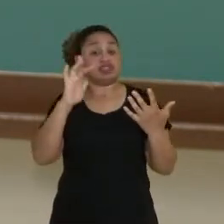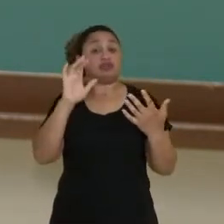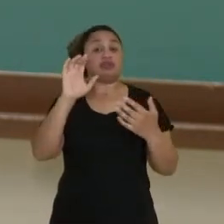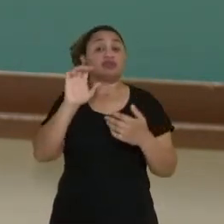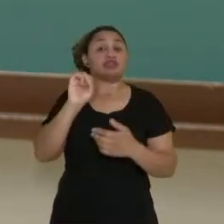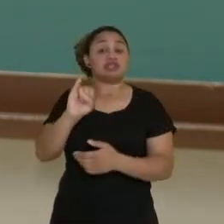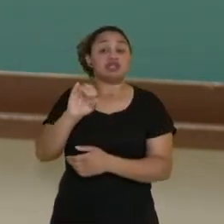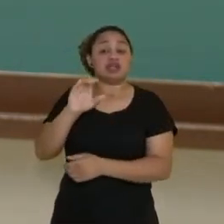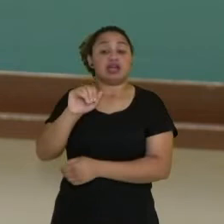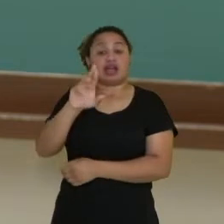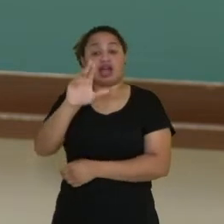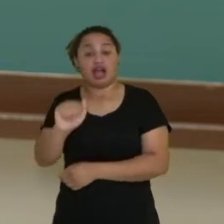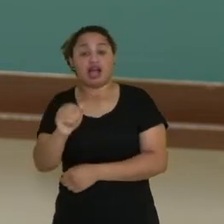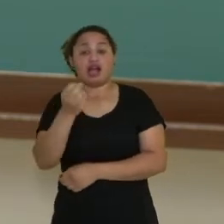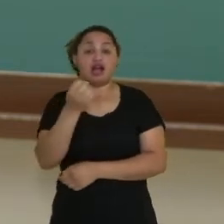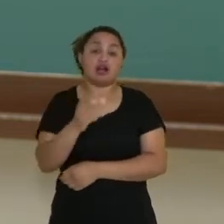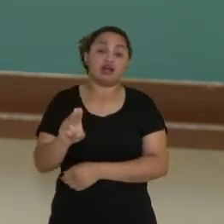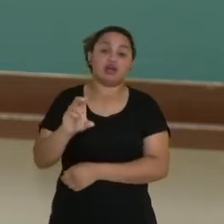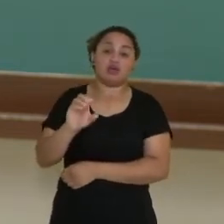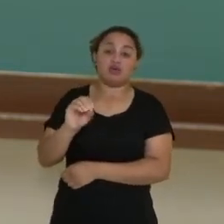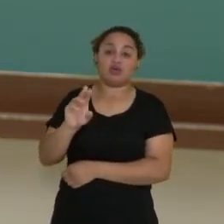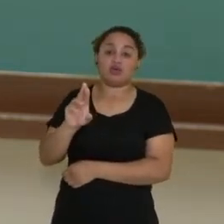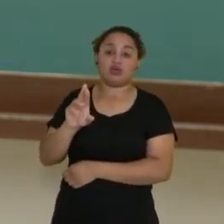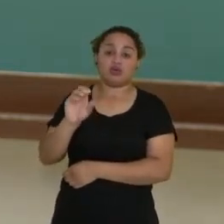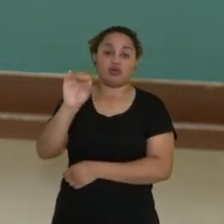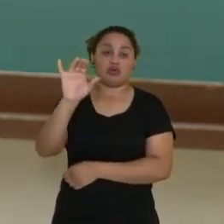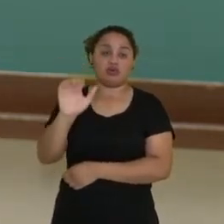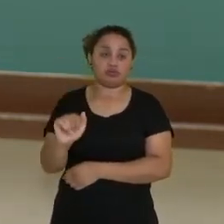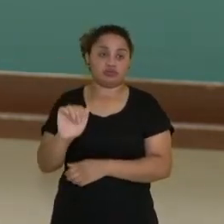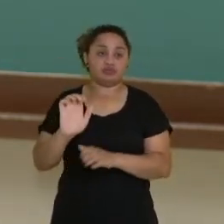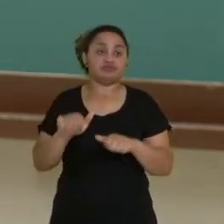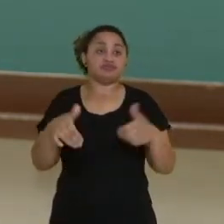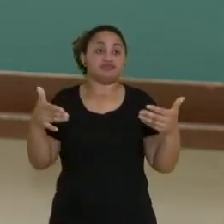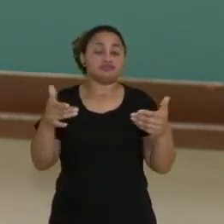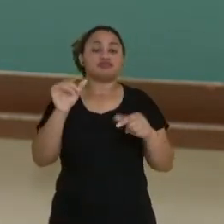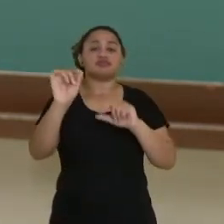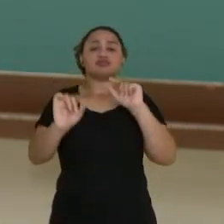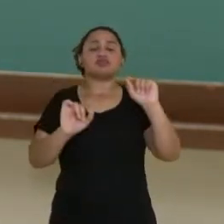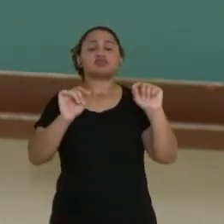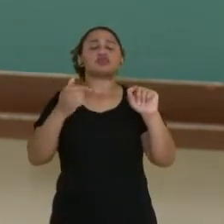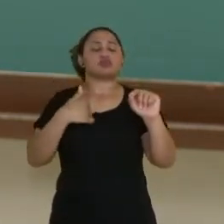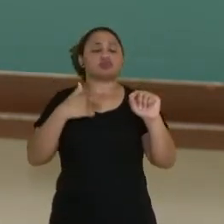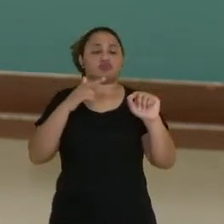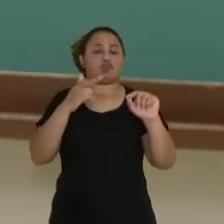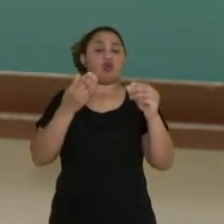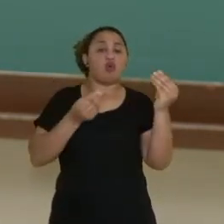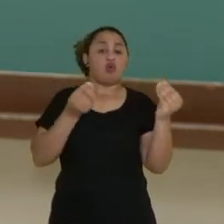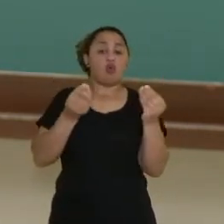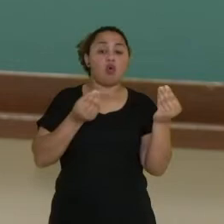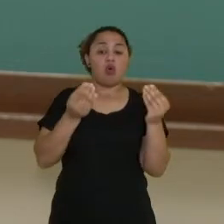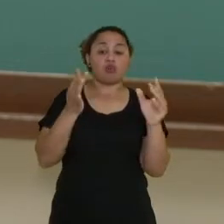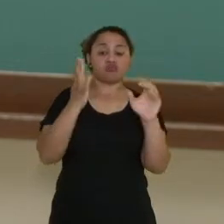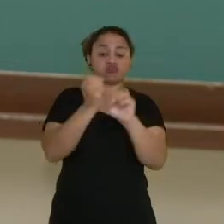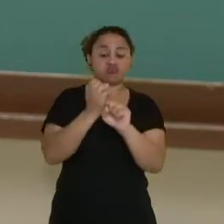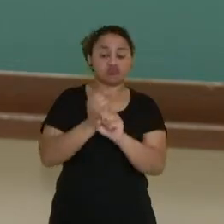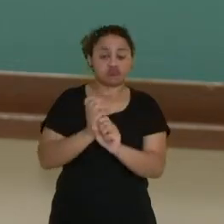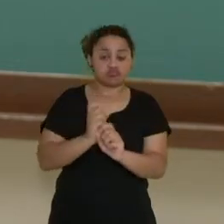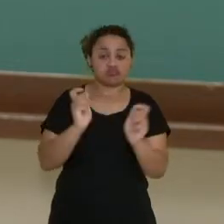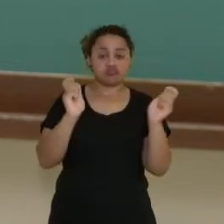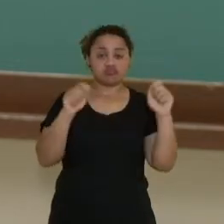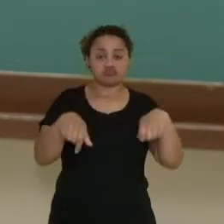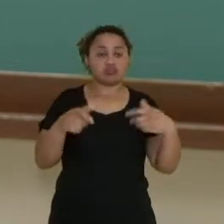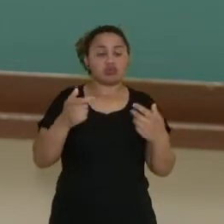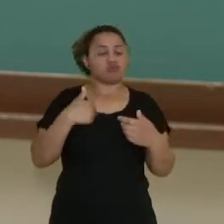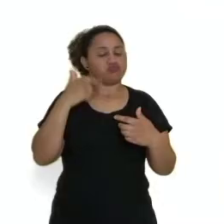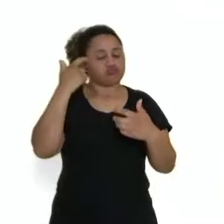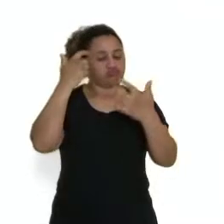se será coroa, tudo bem? Então vamos agora falar um pouquinho sobre o cálculo de probabilidade. Vamos